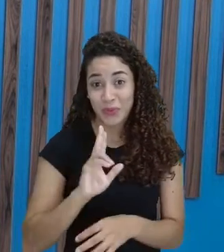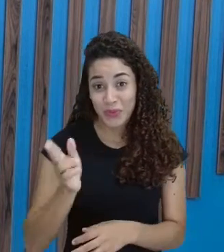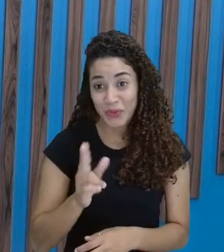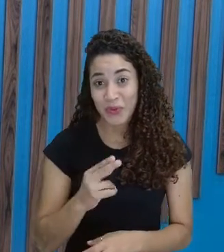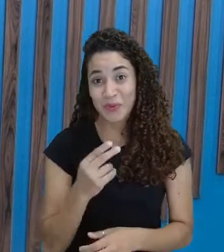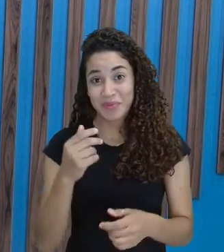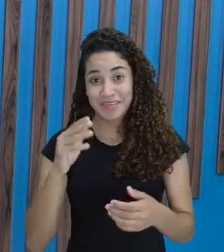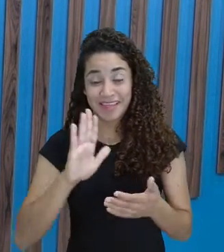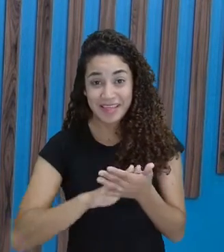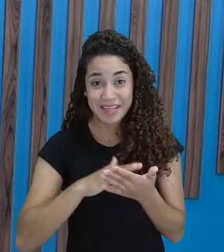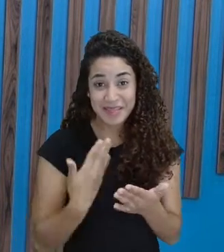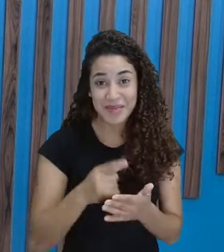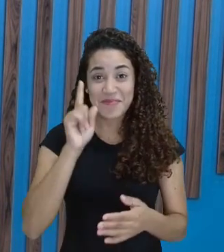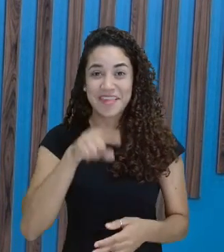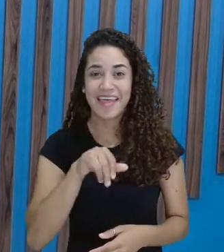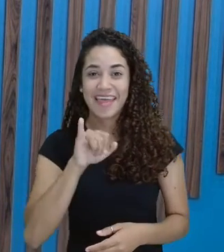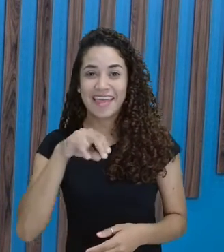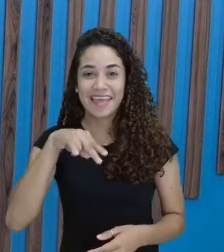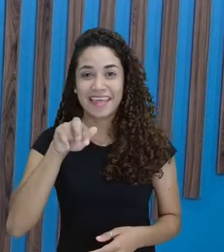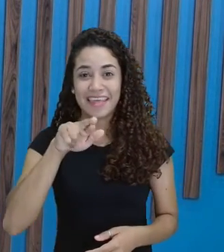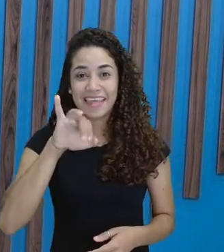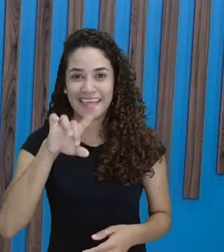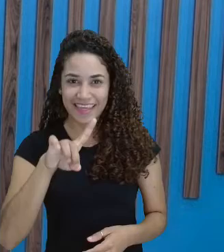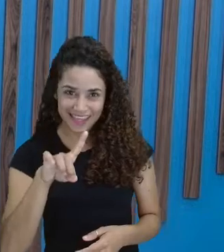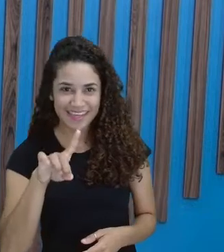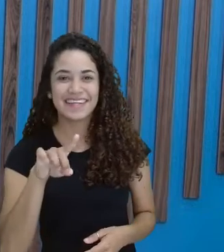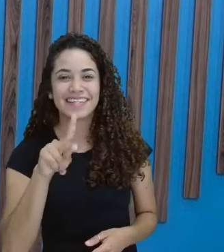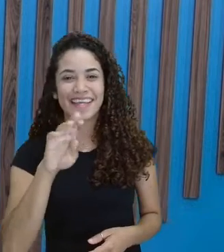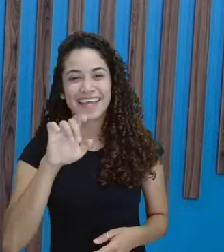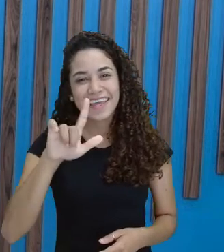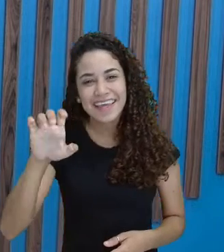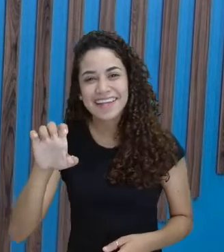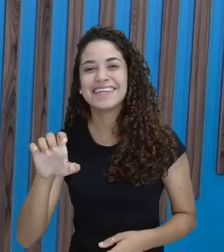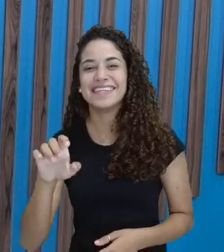nossa intérprete. É a Ingrid